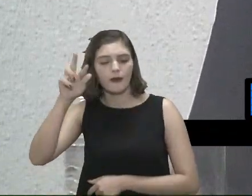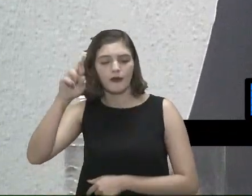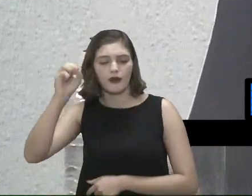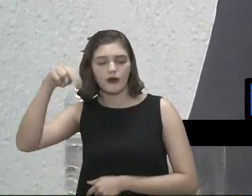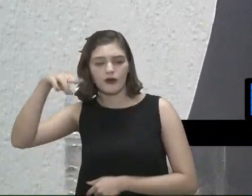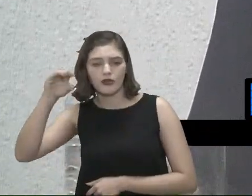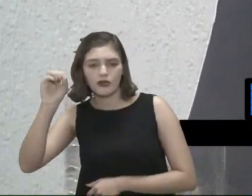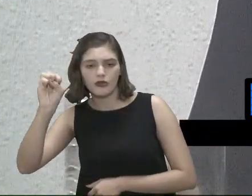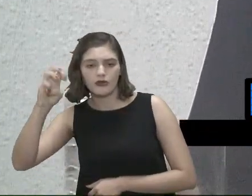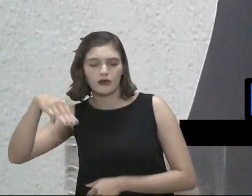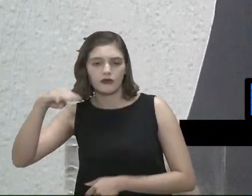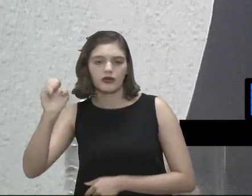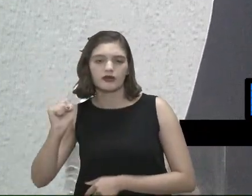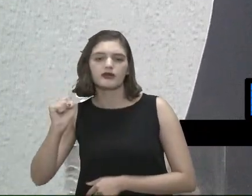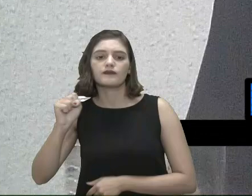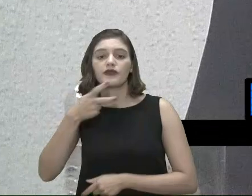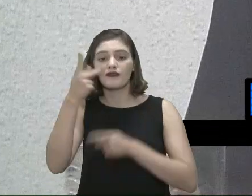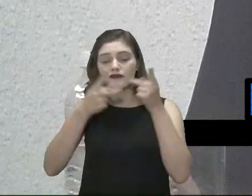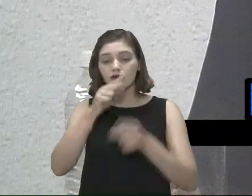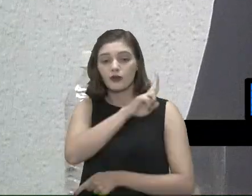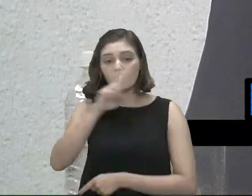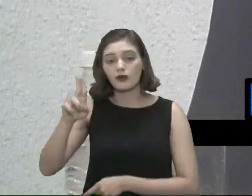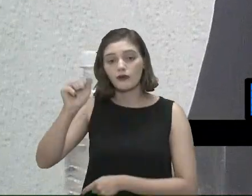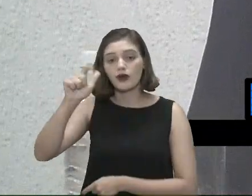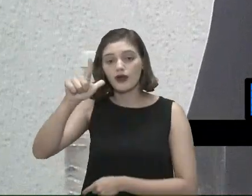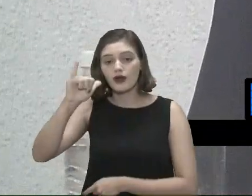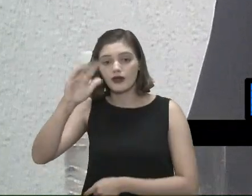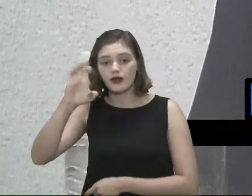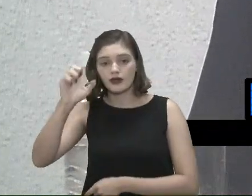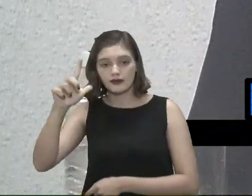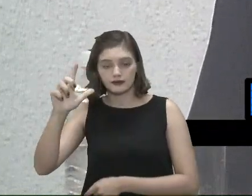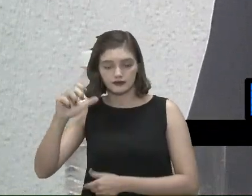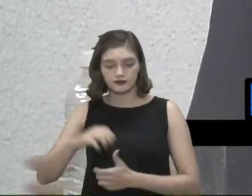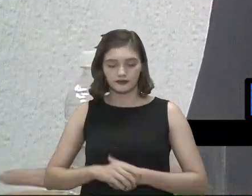pessoa trans fala claramente para você, meu nome é Alice, ela dela.